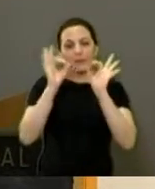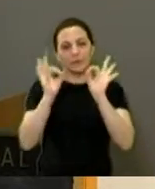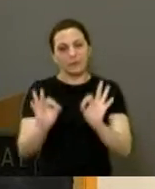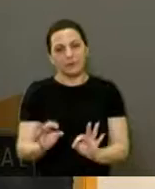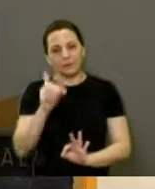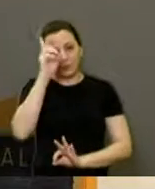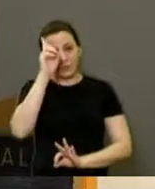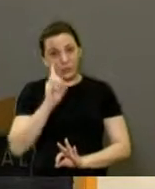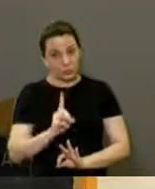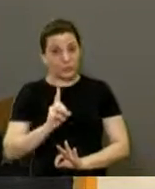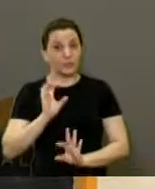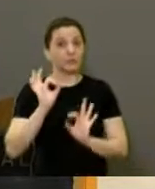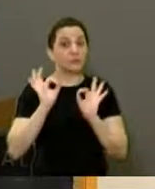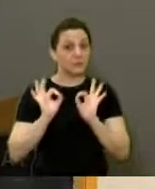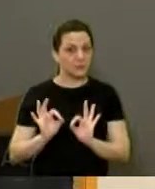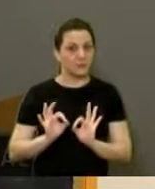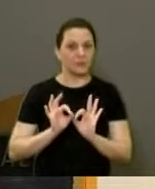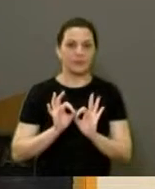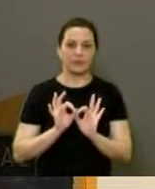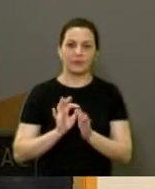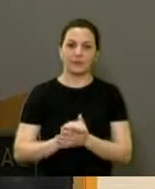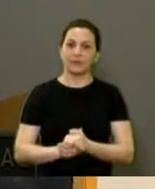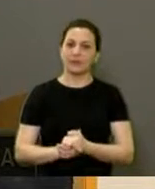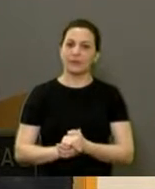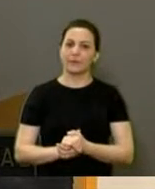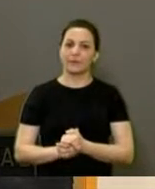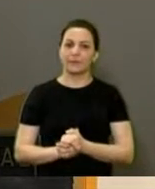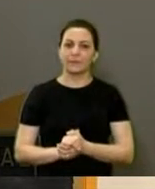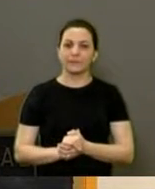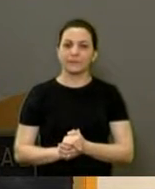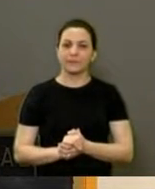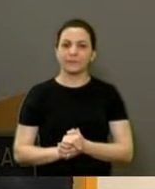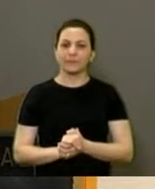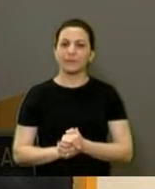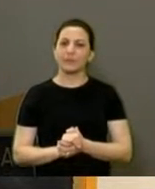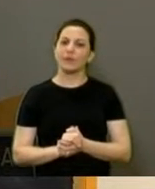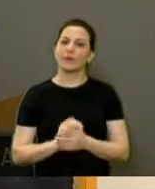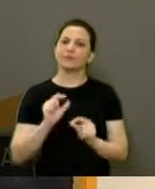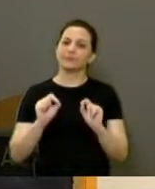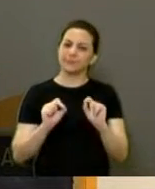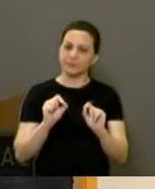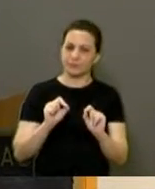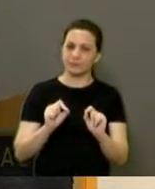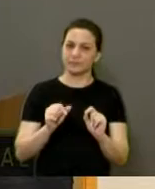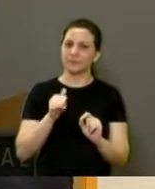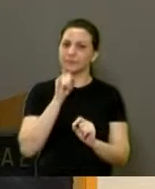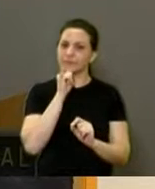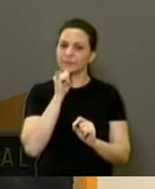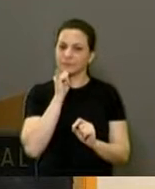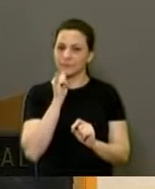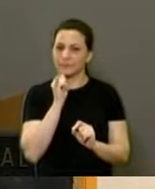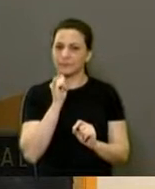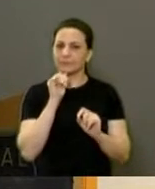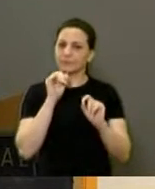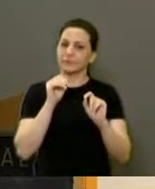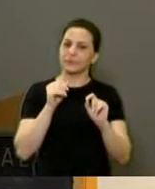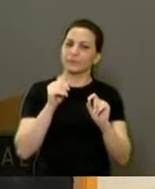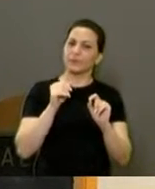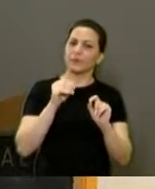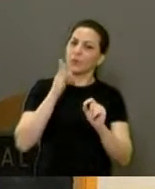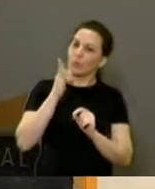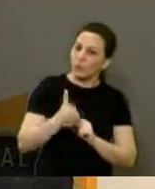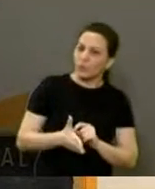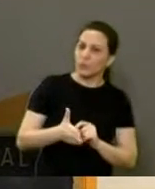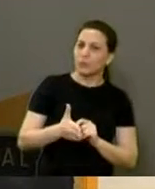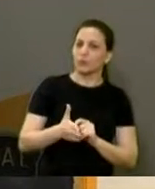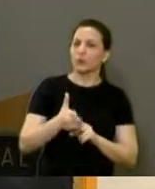direito, mais um minuto, com mais... E é aquela coisa, por exemplo, no caso hoje,